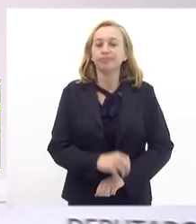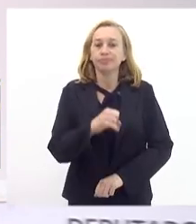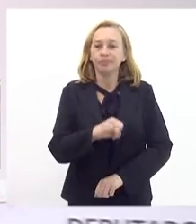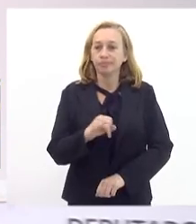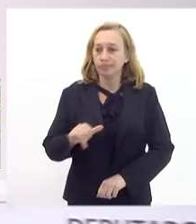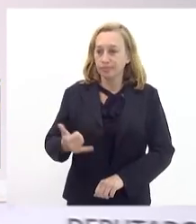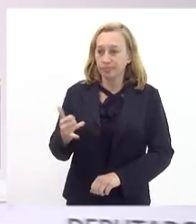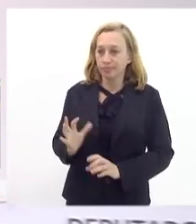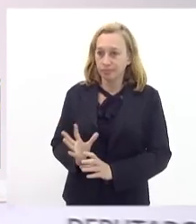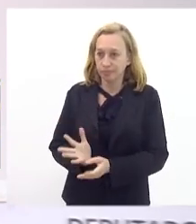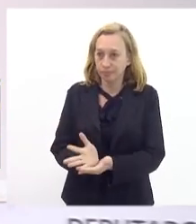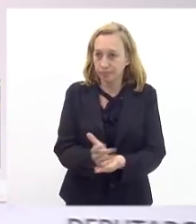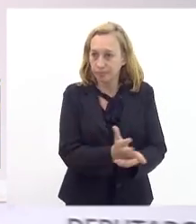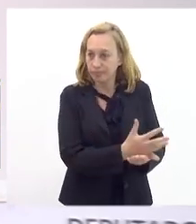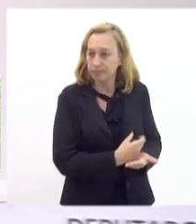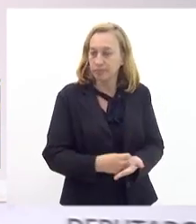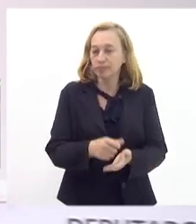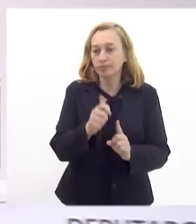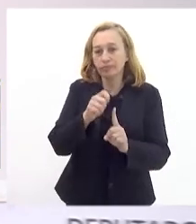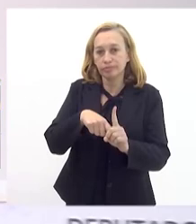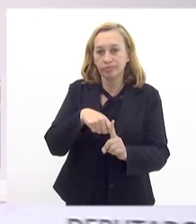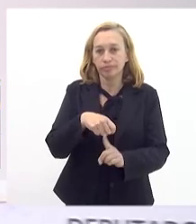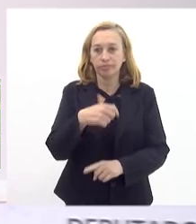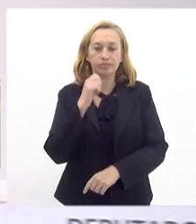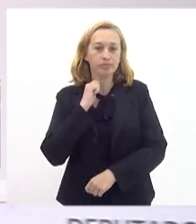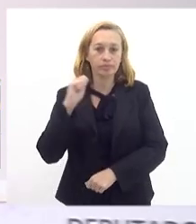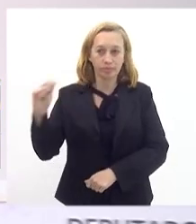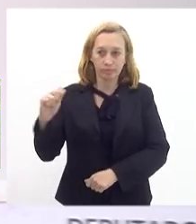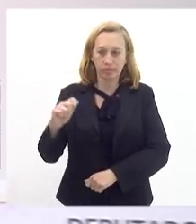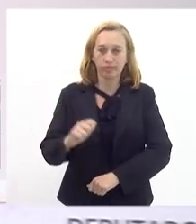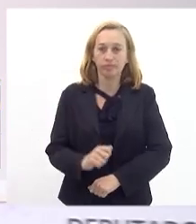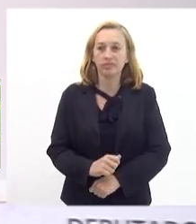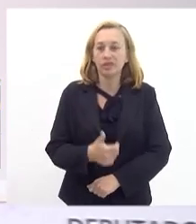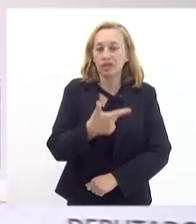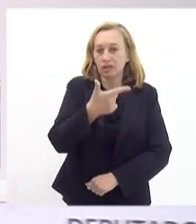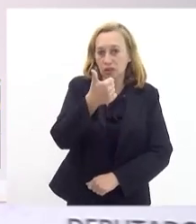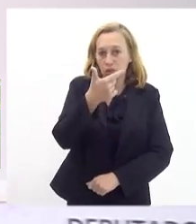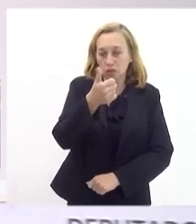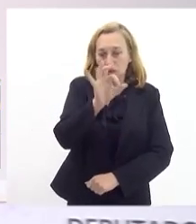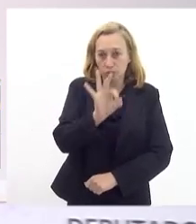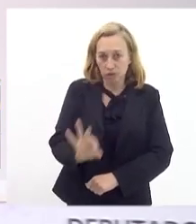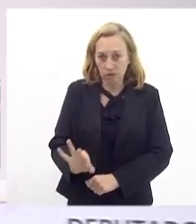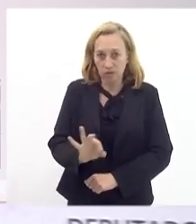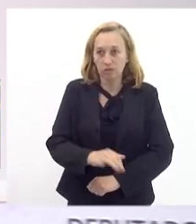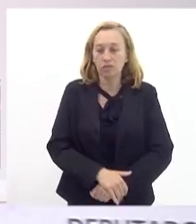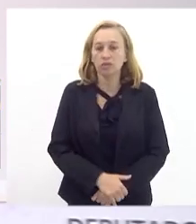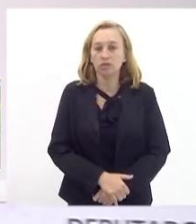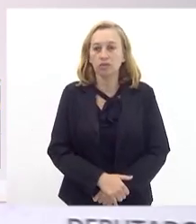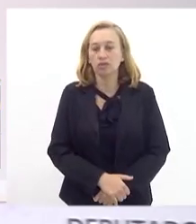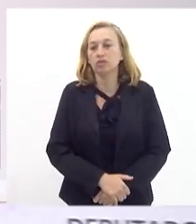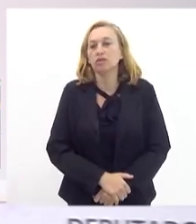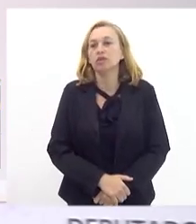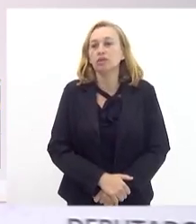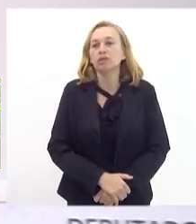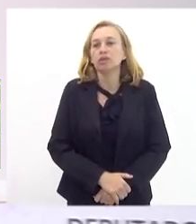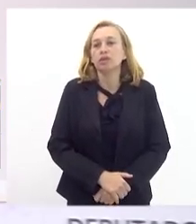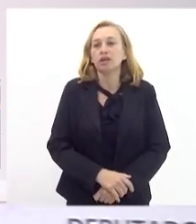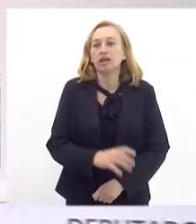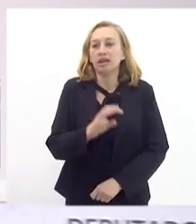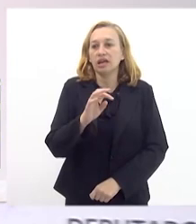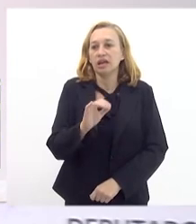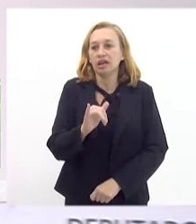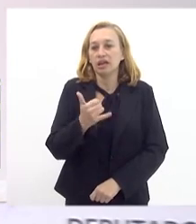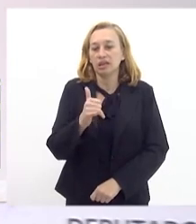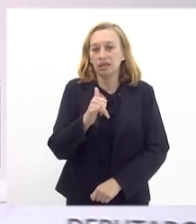inflação acumulada no mês de abril Está em doze por cento O componente energético